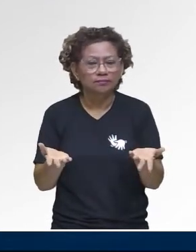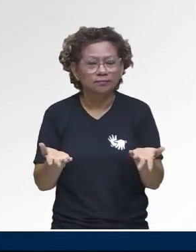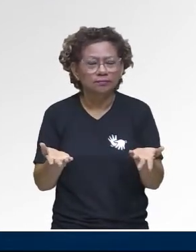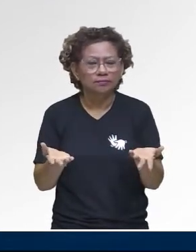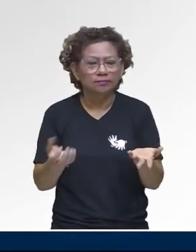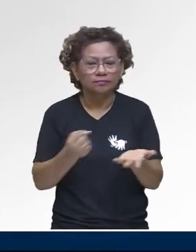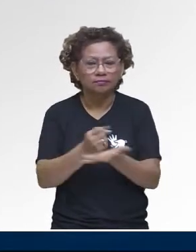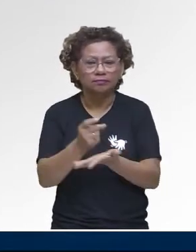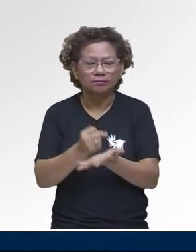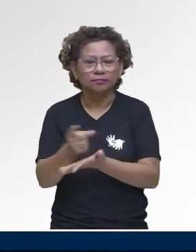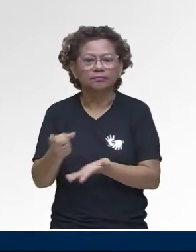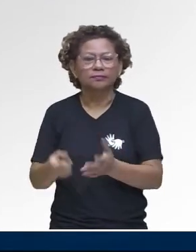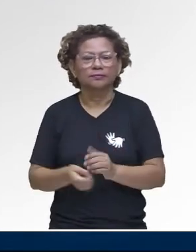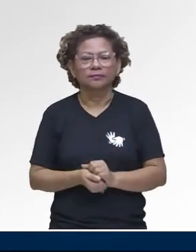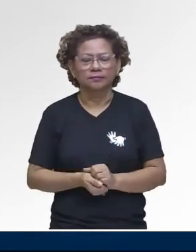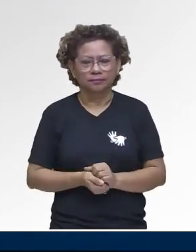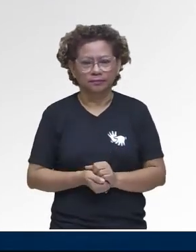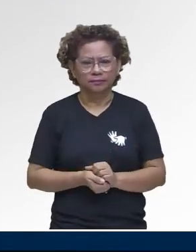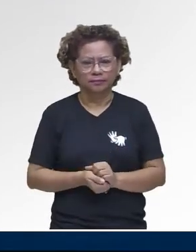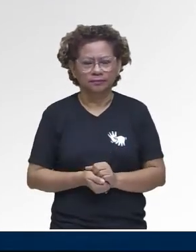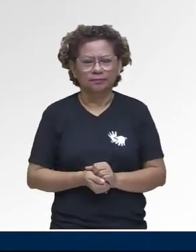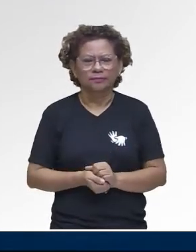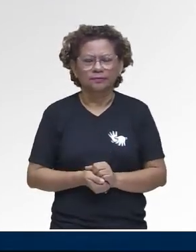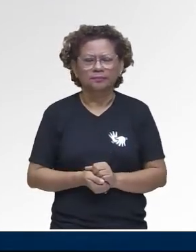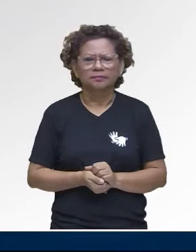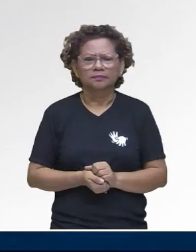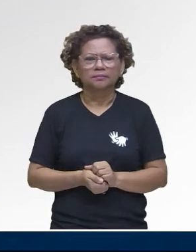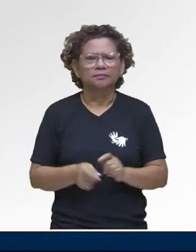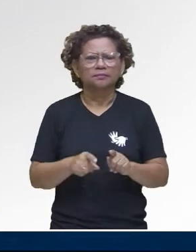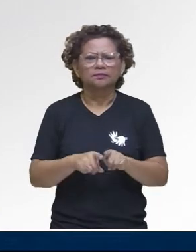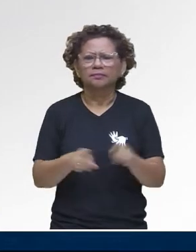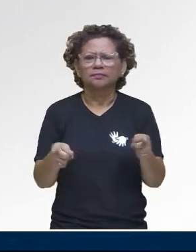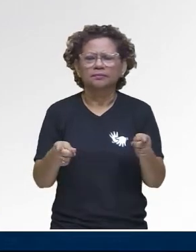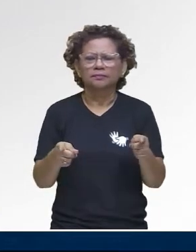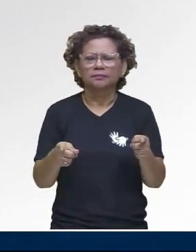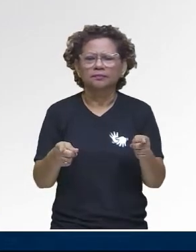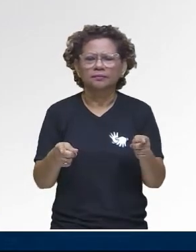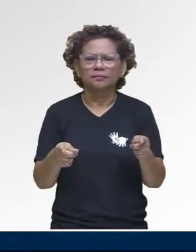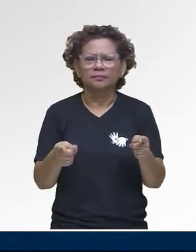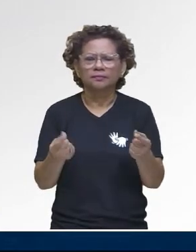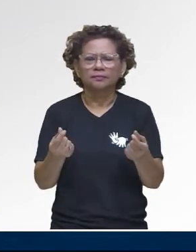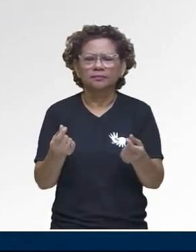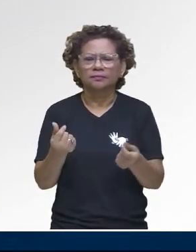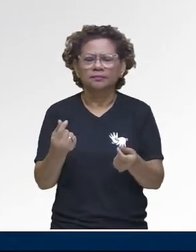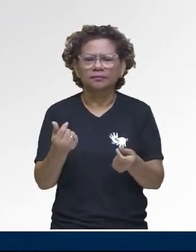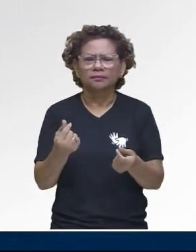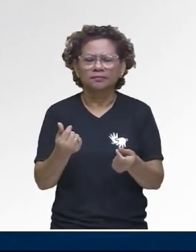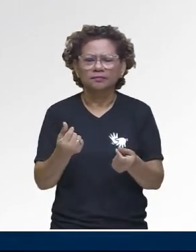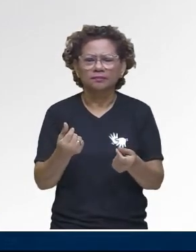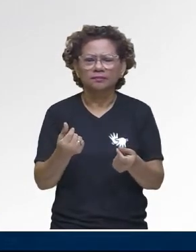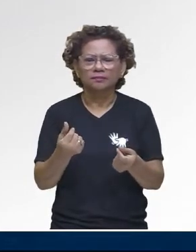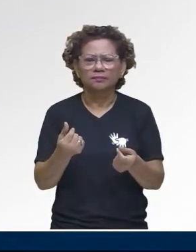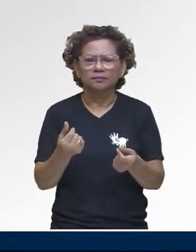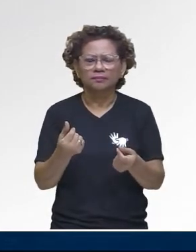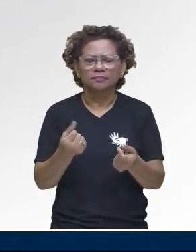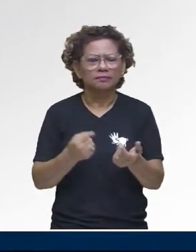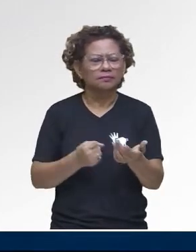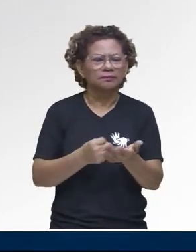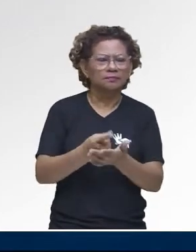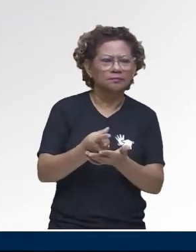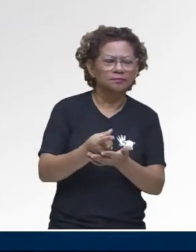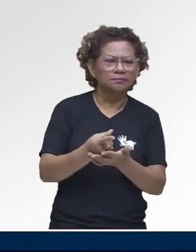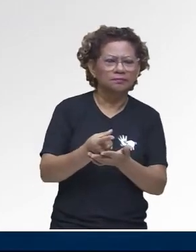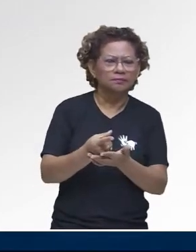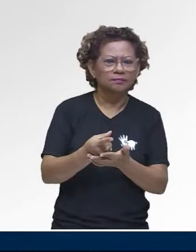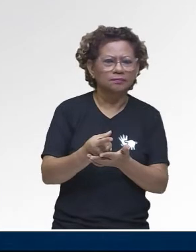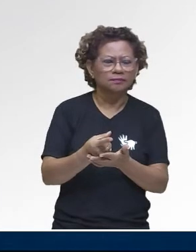vamos organizar os valores numéricos, lembrando que nós vamos aqui estar